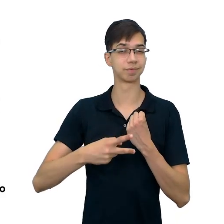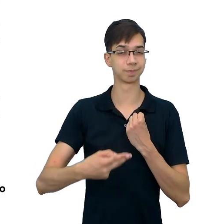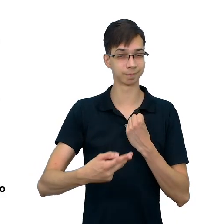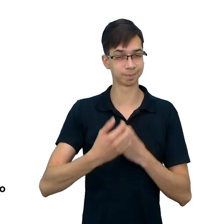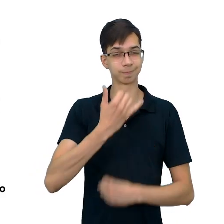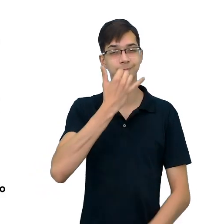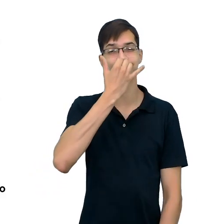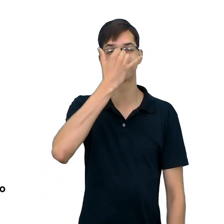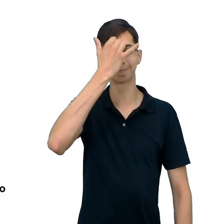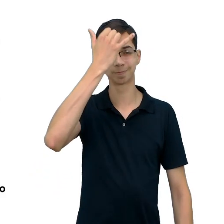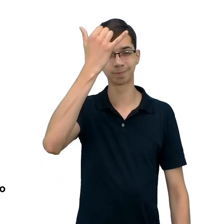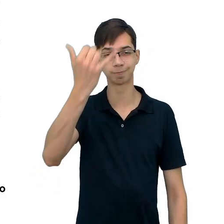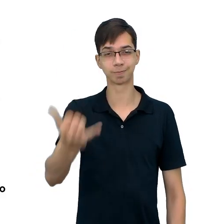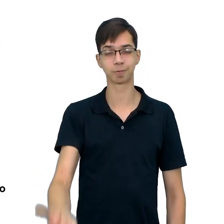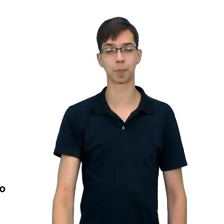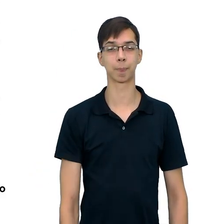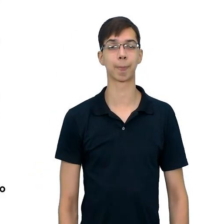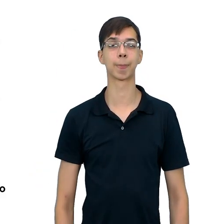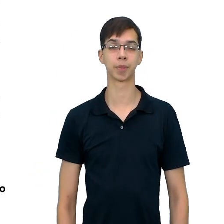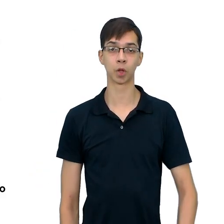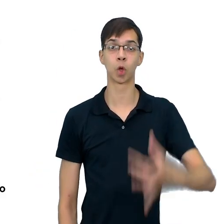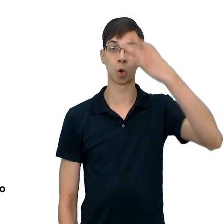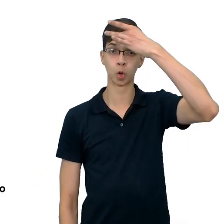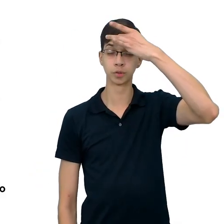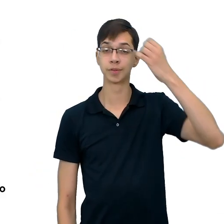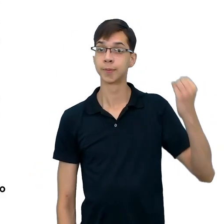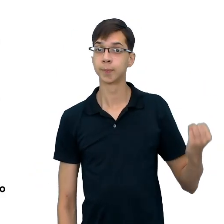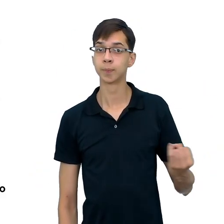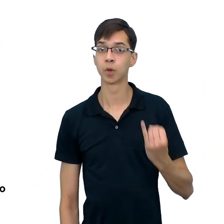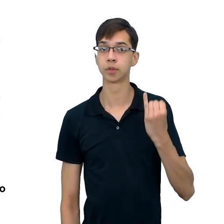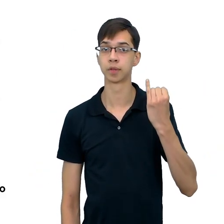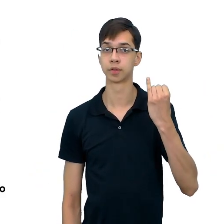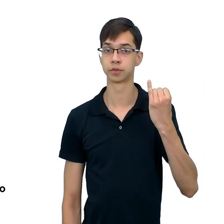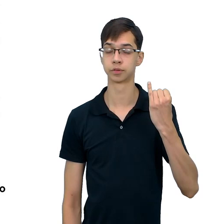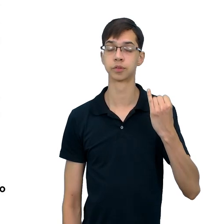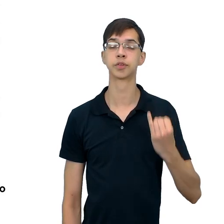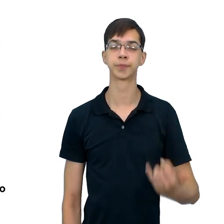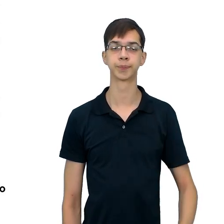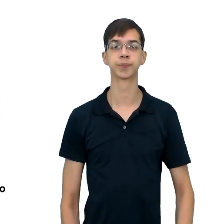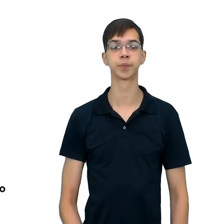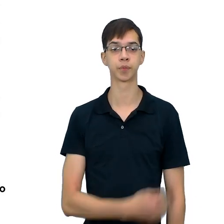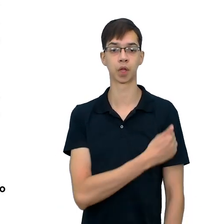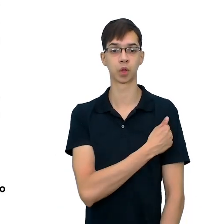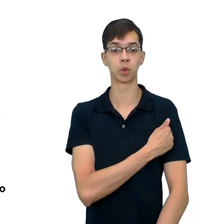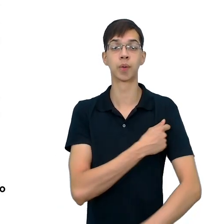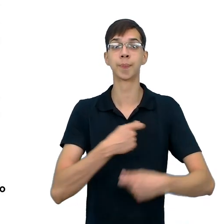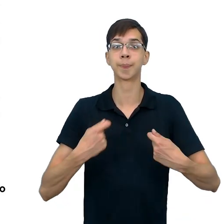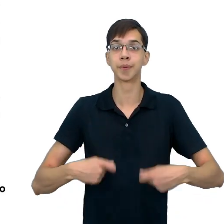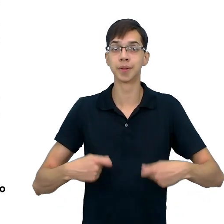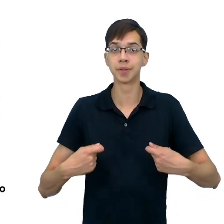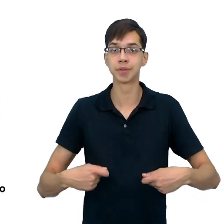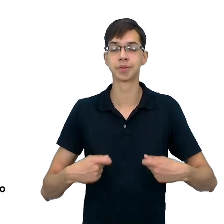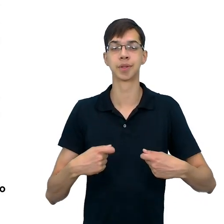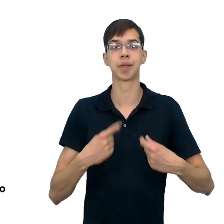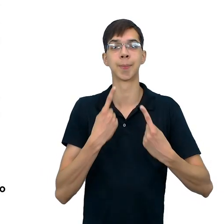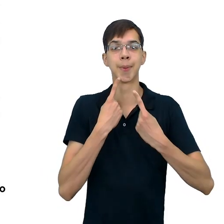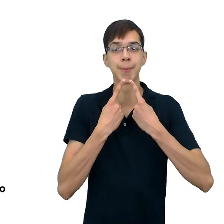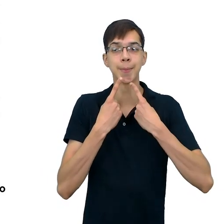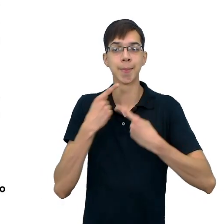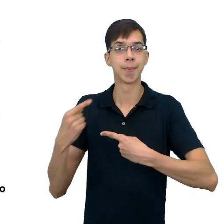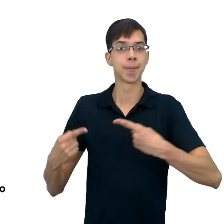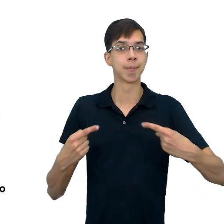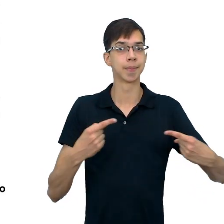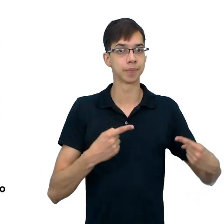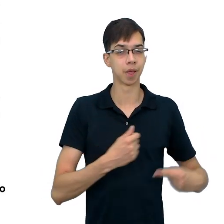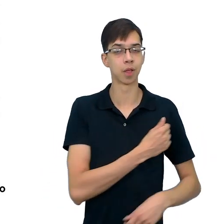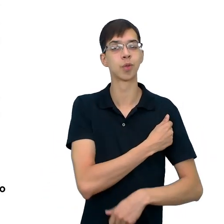Né? Essa consciência ela é muito importante. Então, trazer o aluno para essas discussões e fazer com que ele reflita é